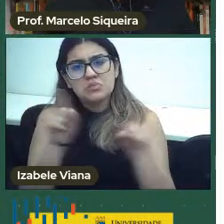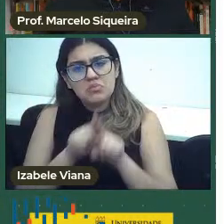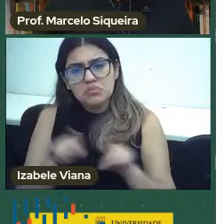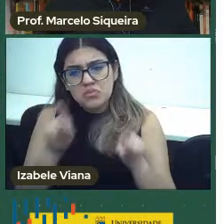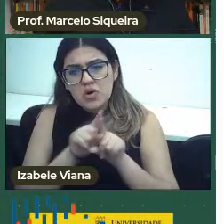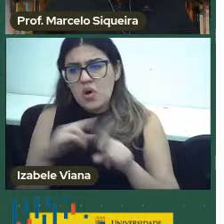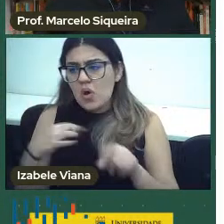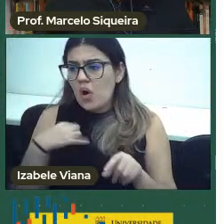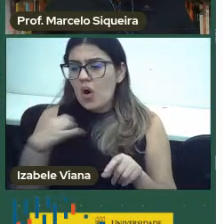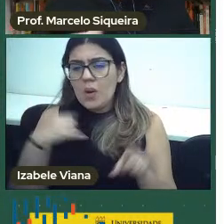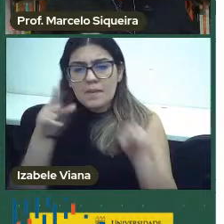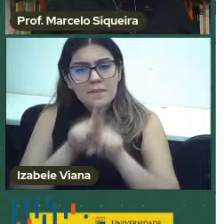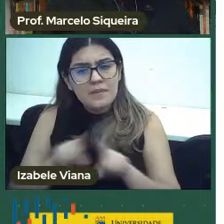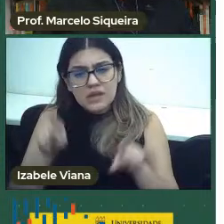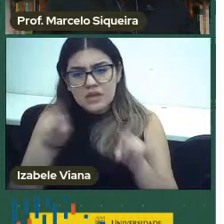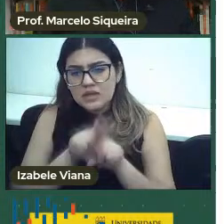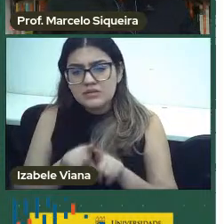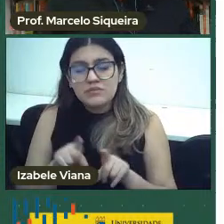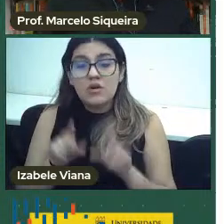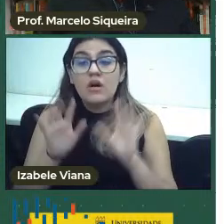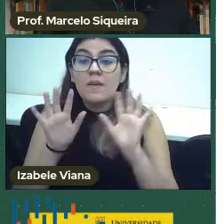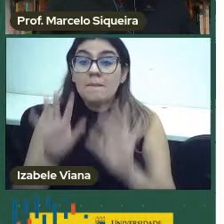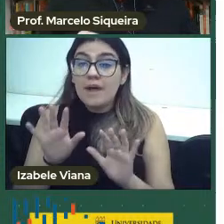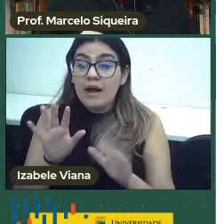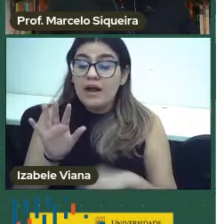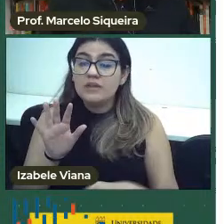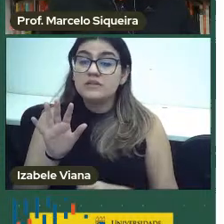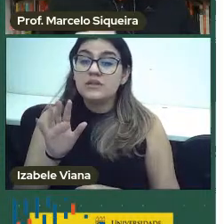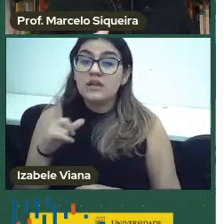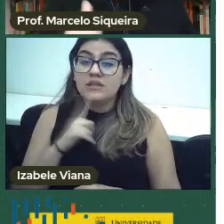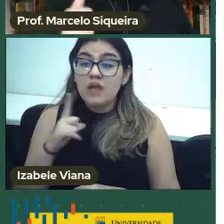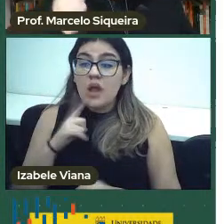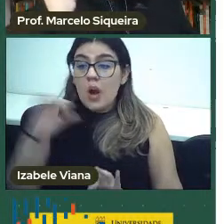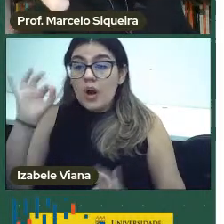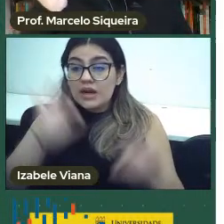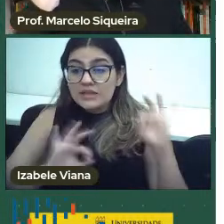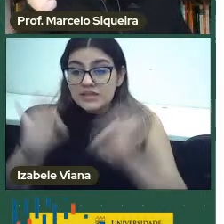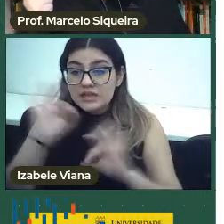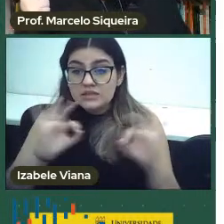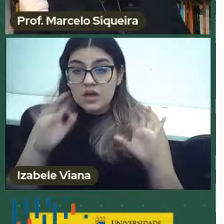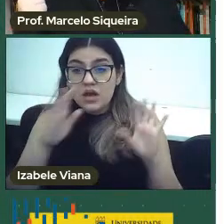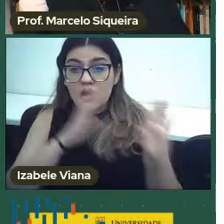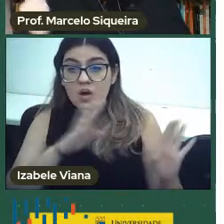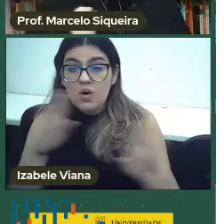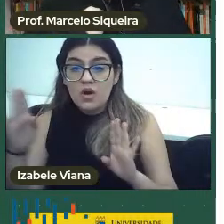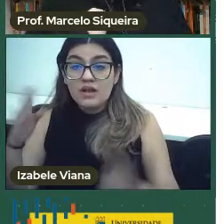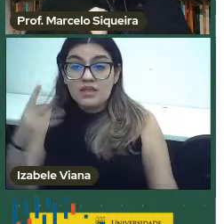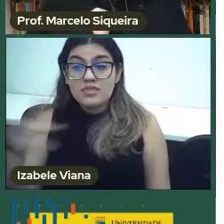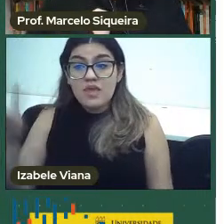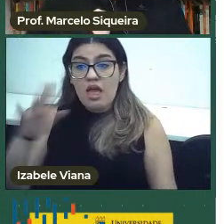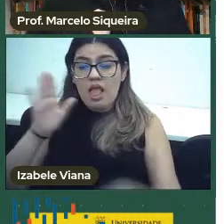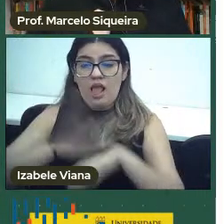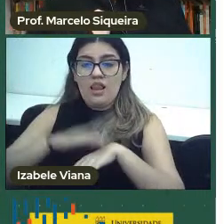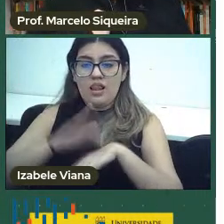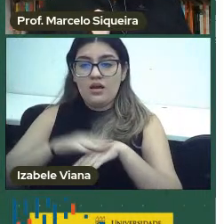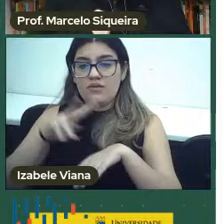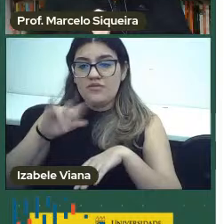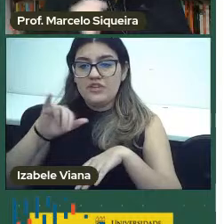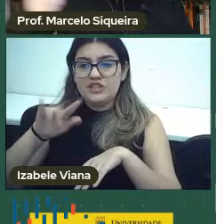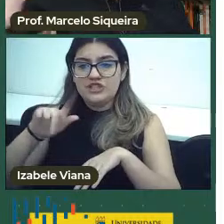continuam os mesmos. Só que estão organizados pelo olhar da professora Virgínia, não pelo meu